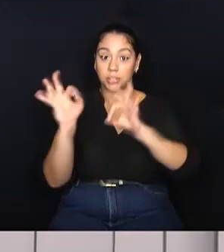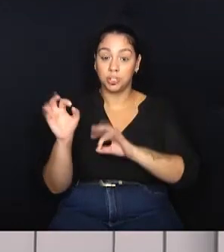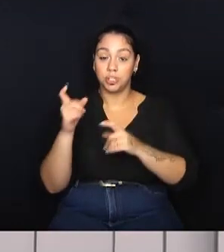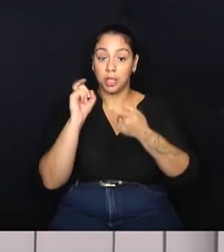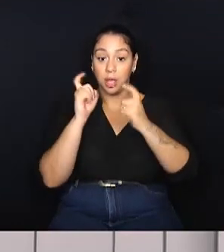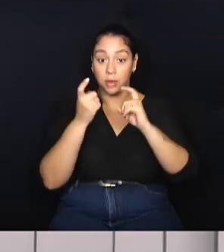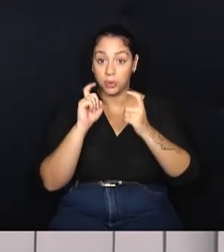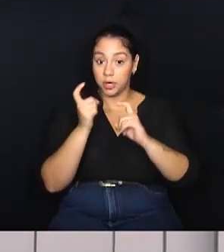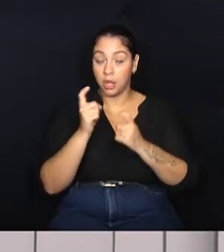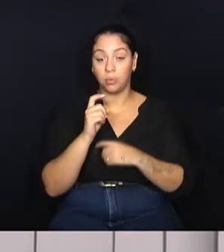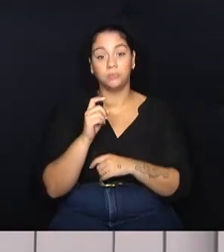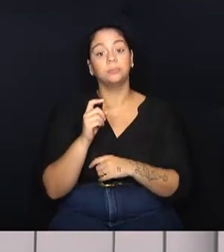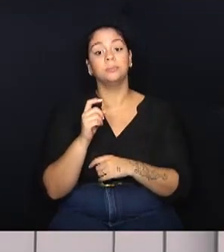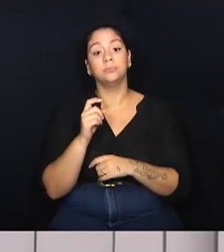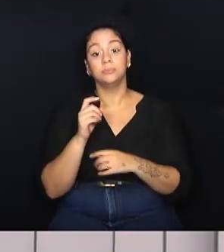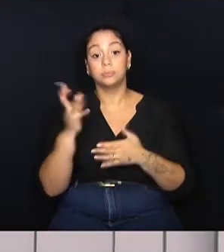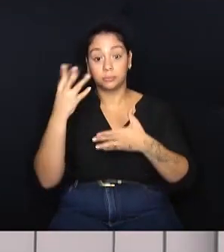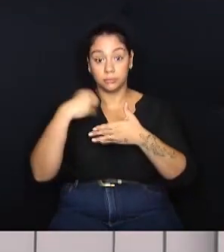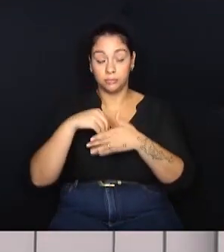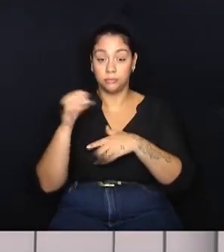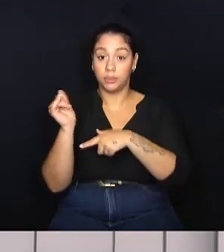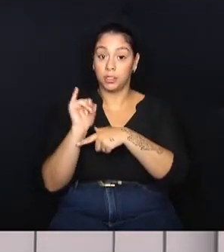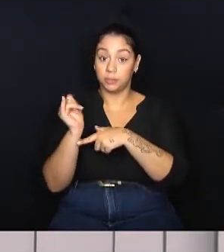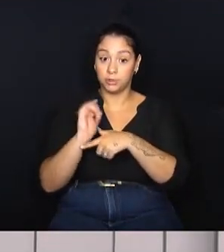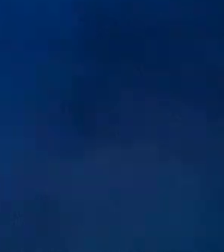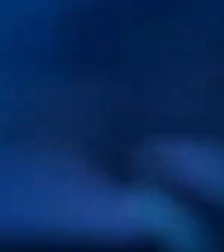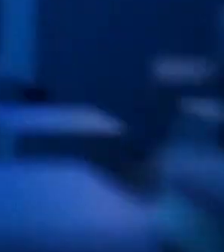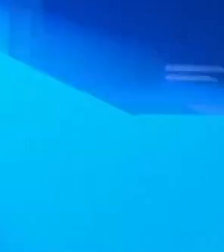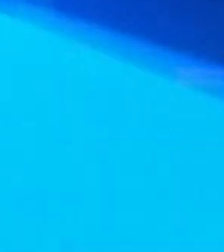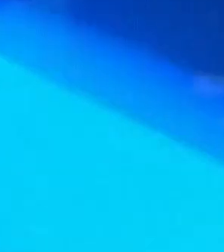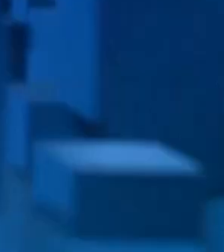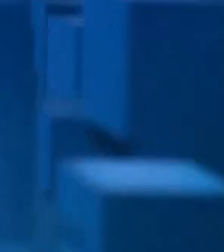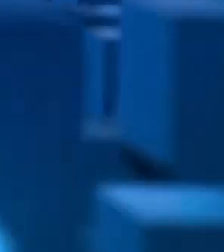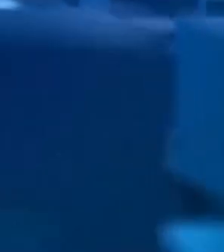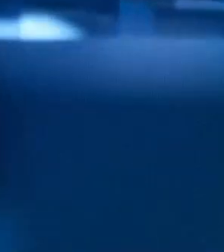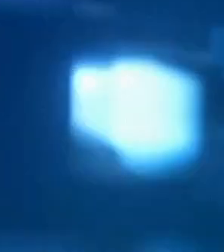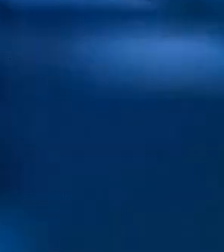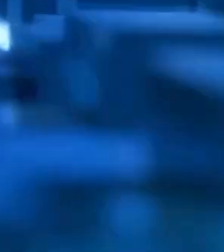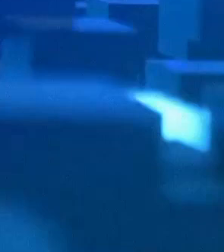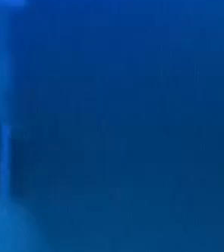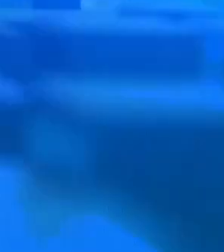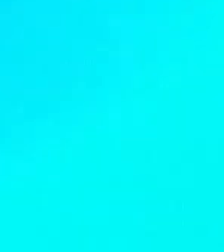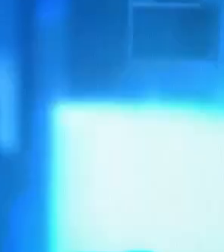e o parecer dos projetos no YouTube da TV Câmara Campinas.